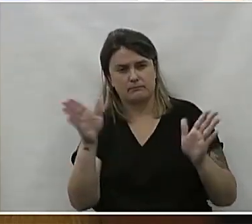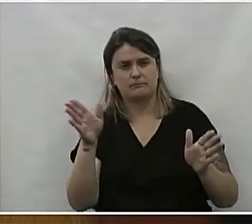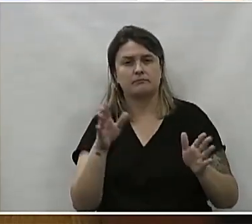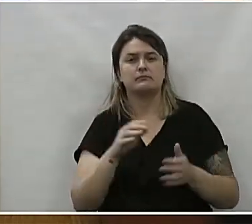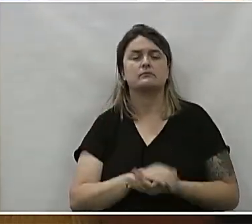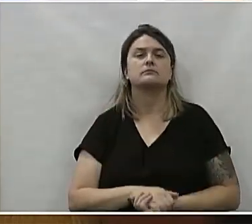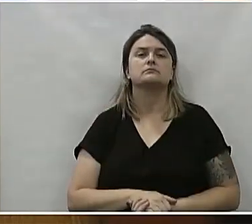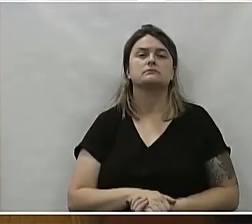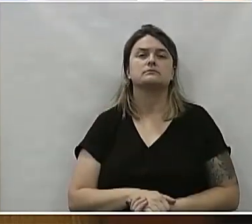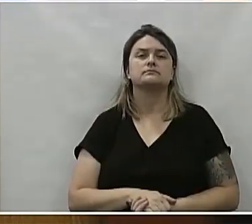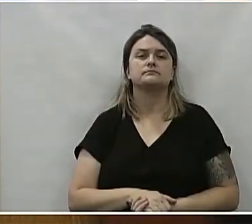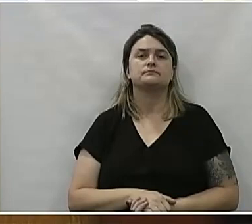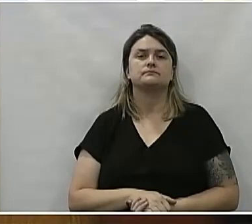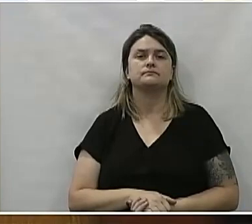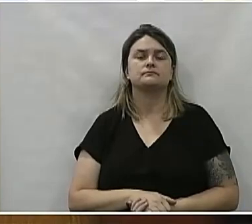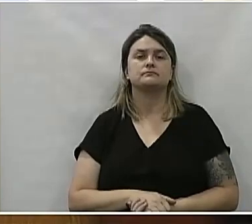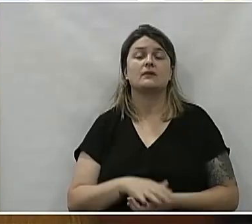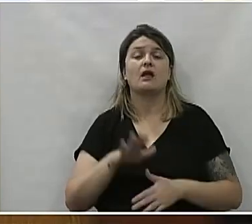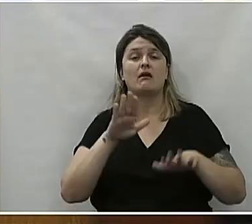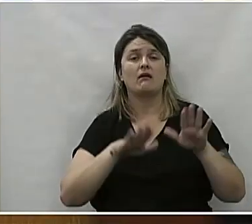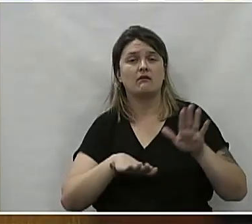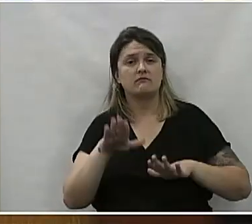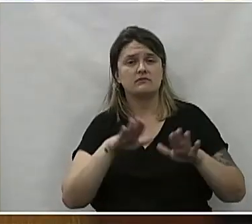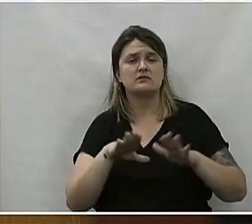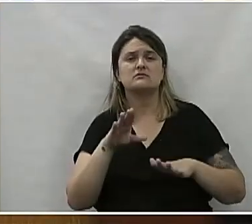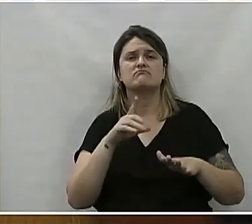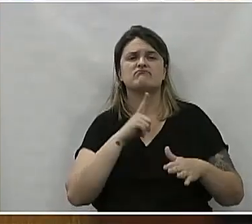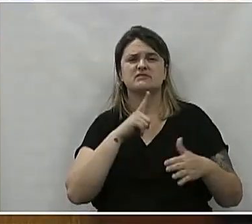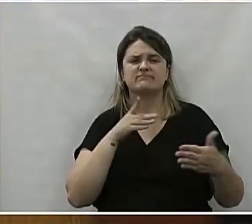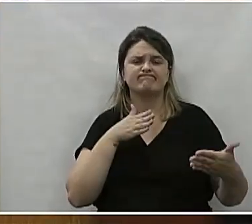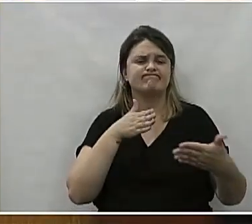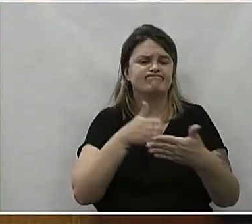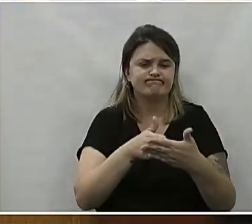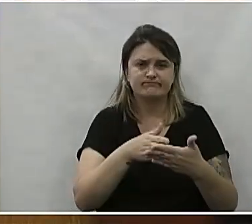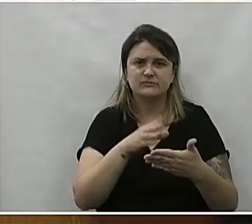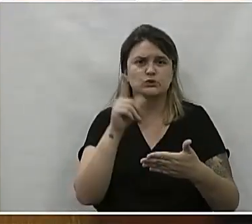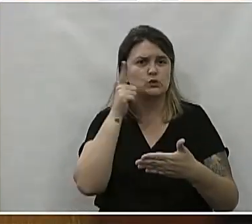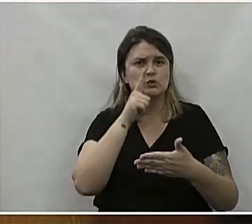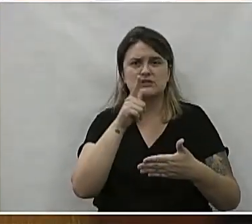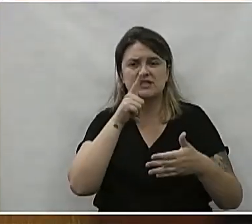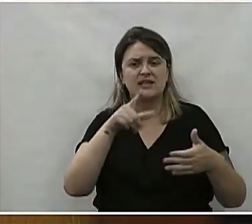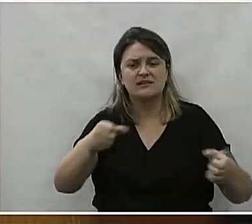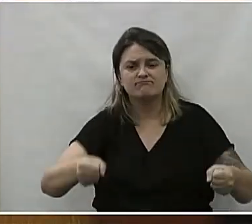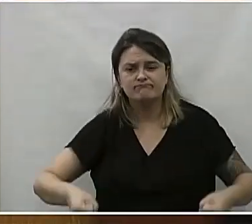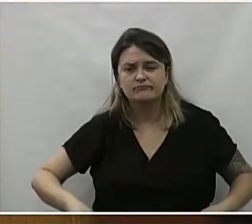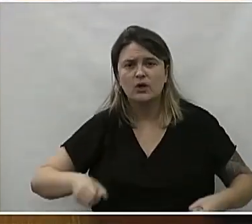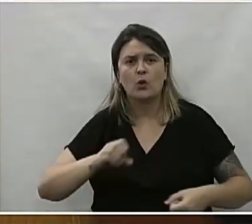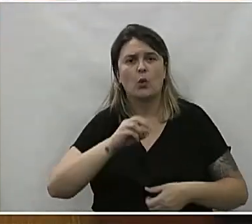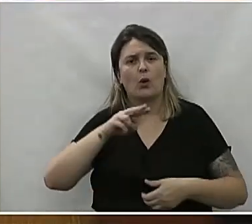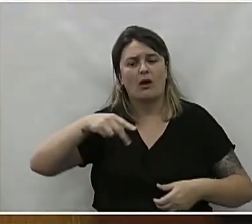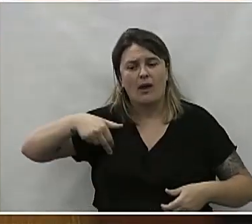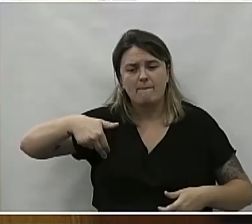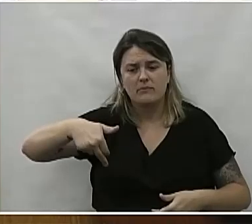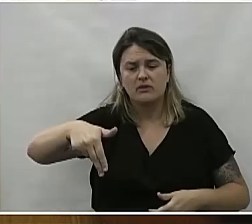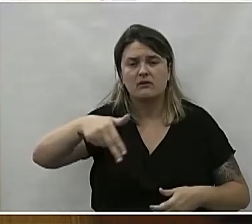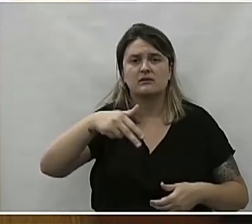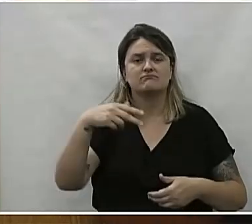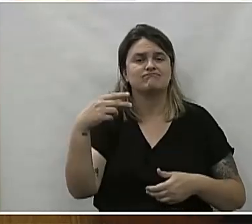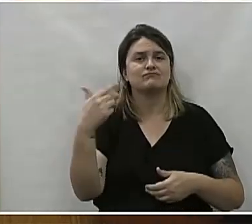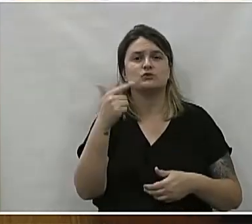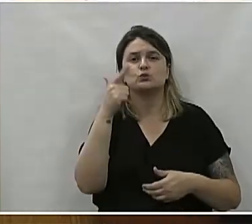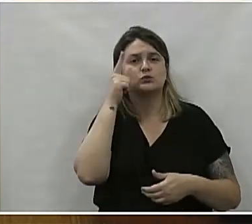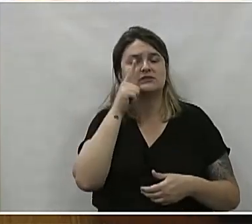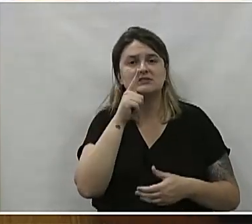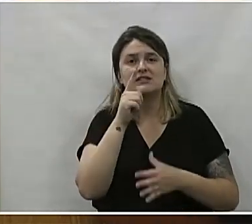mobilidade reduzida nas eleições Muitas vezes enfrentam obstáculos para se locomover até os locais de votação Ou para exercerem